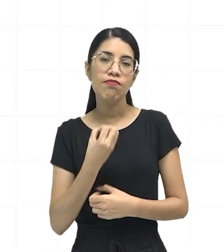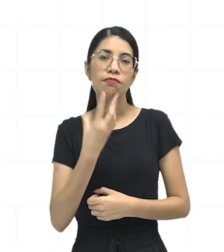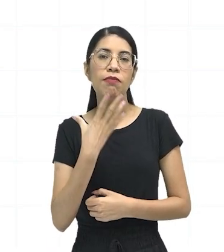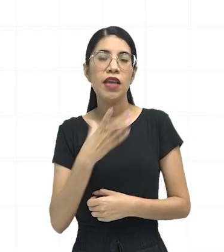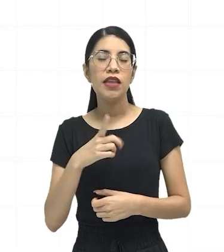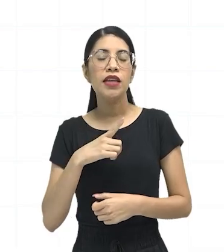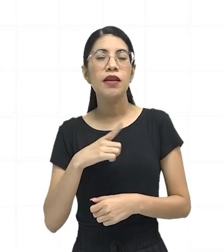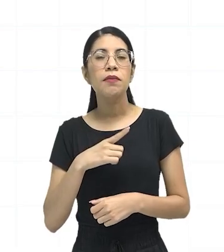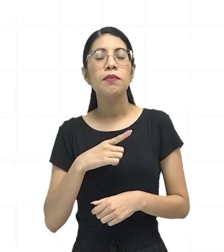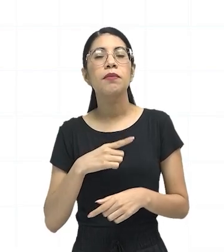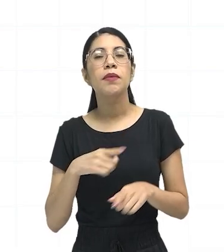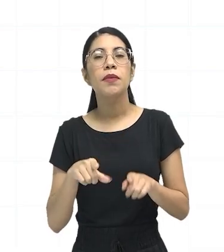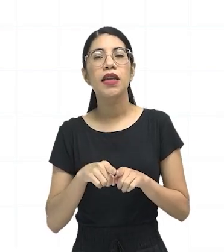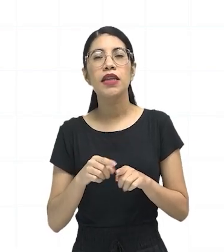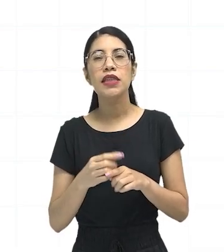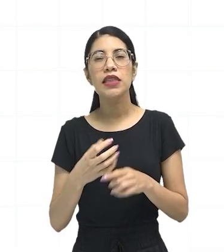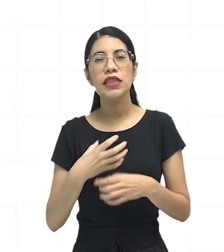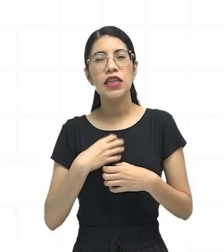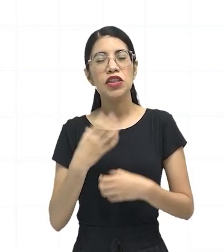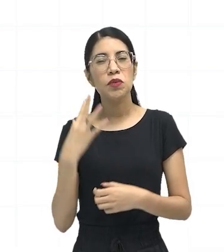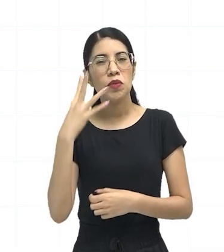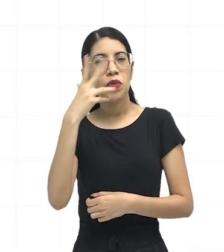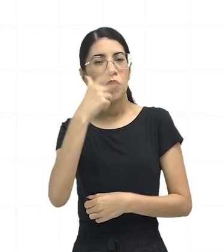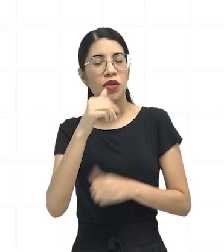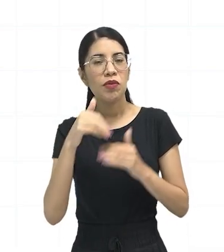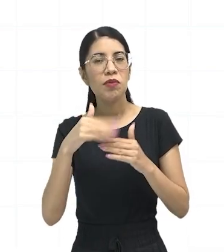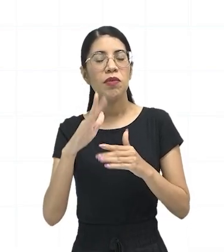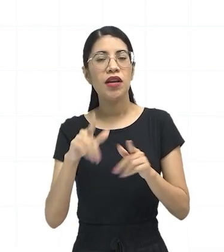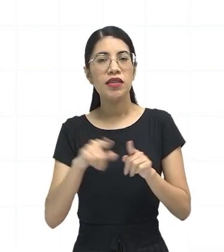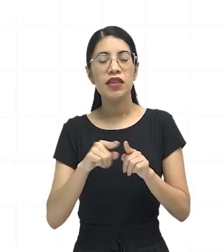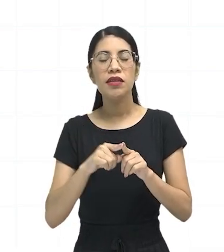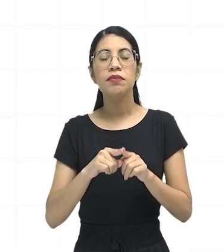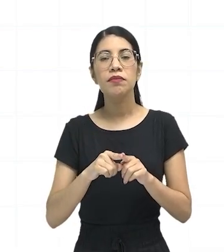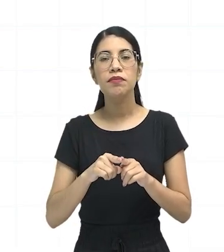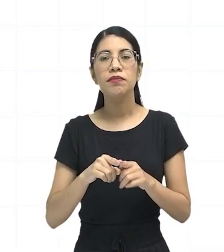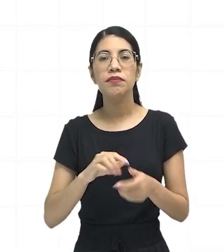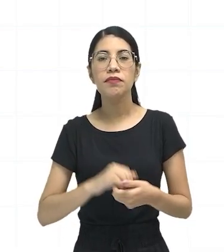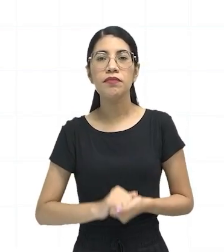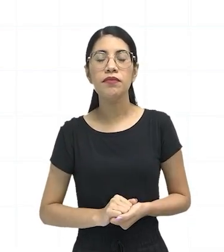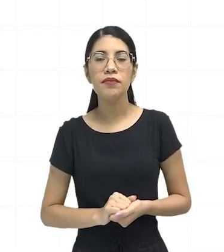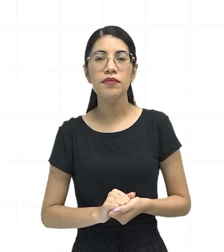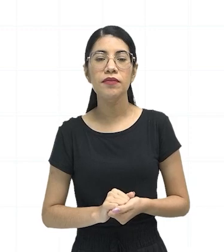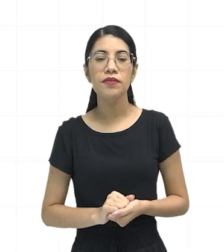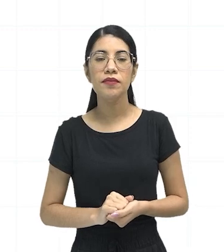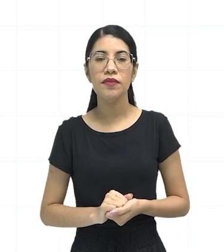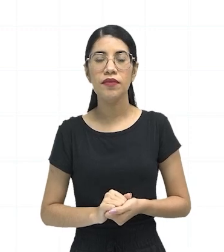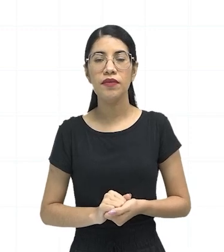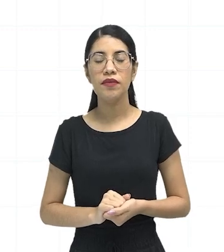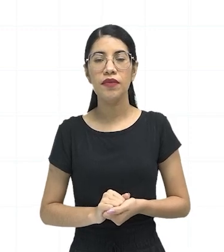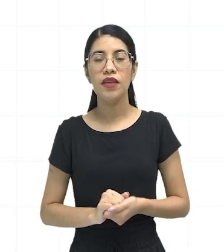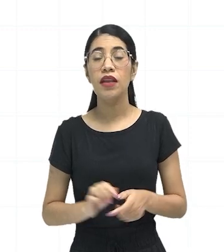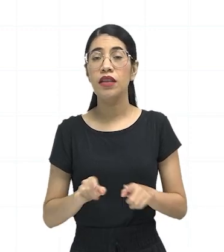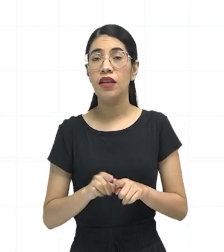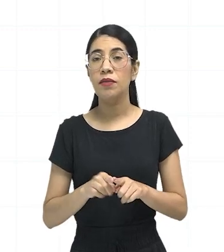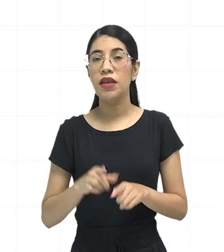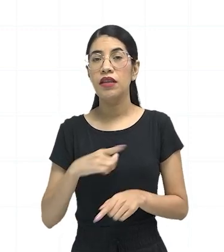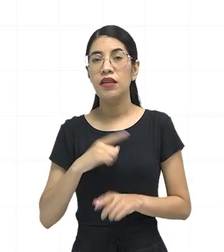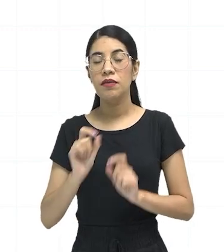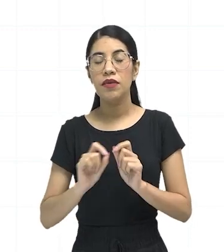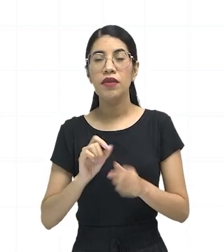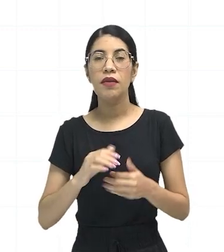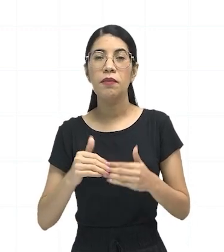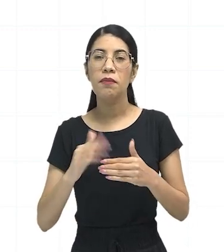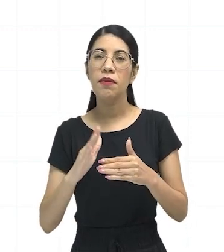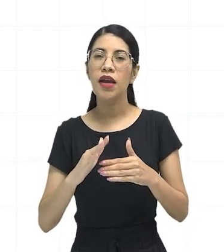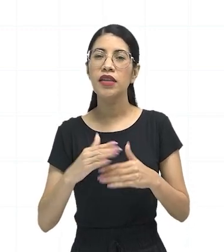né? A gente se acha mais bonito, se acha mais disposto, que logo em seguida tem aí esse benefício, né? Ou seja, a gente fica aí